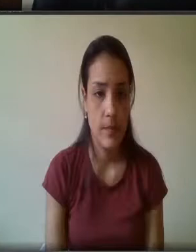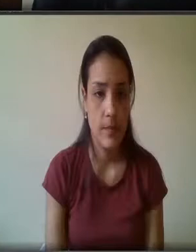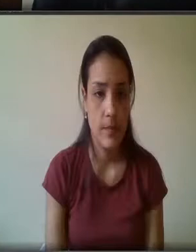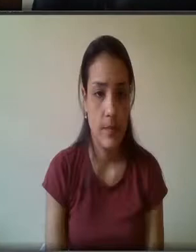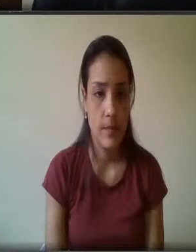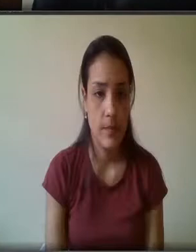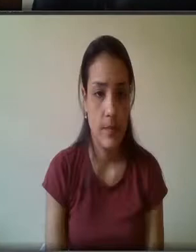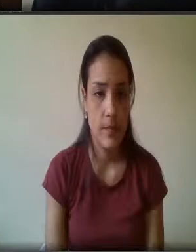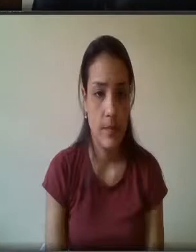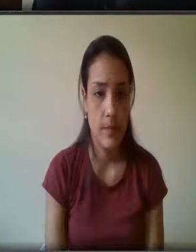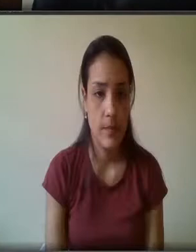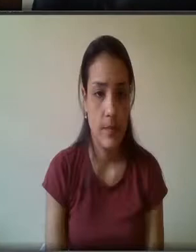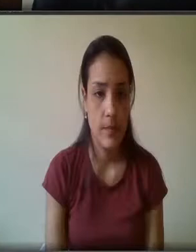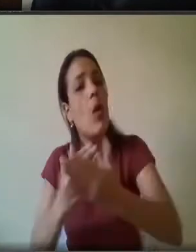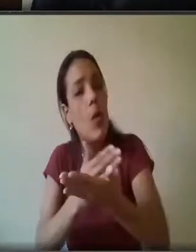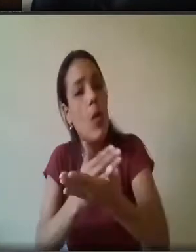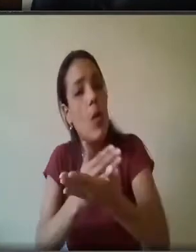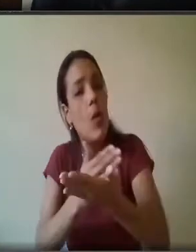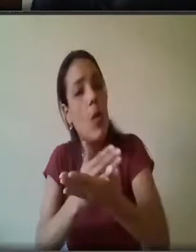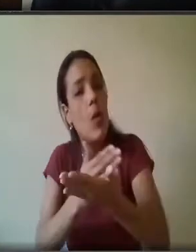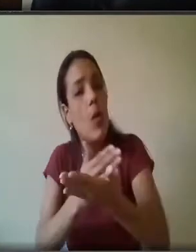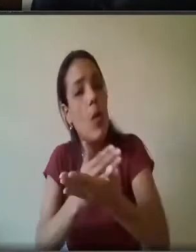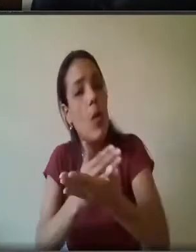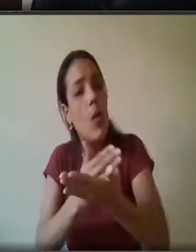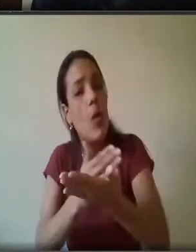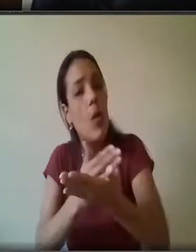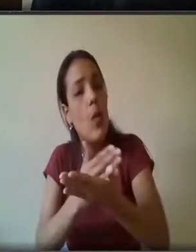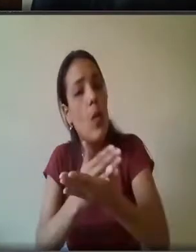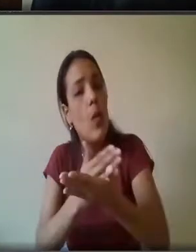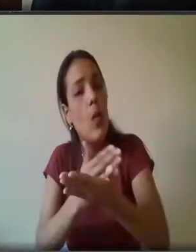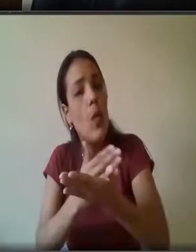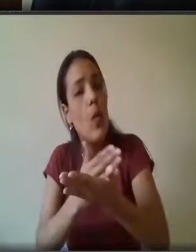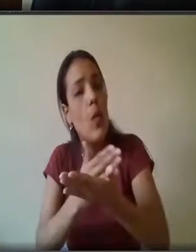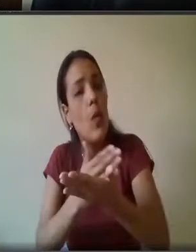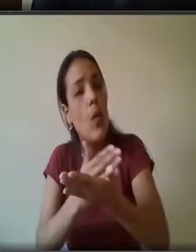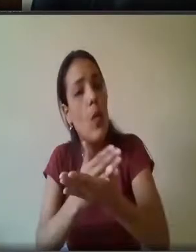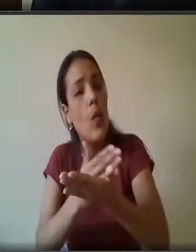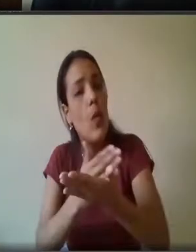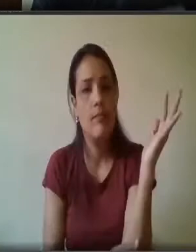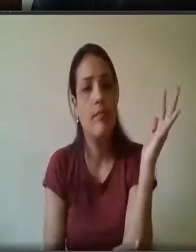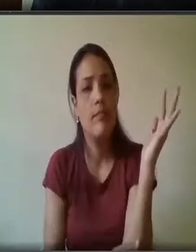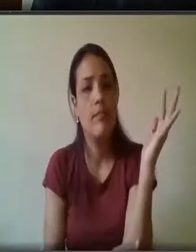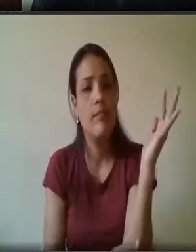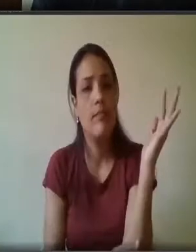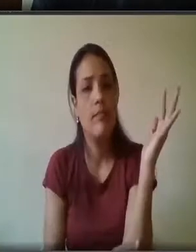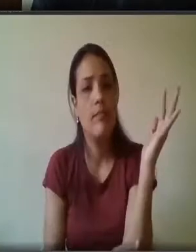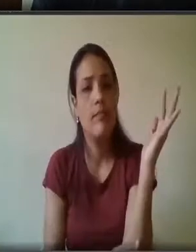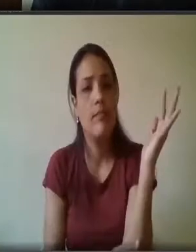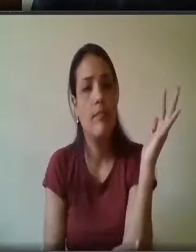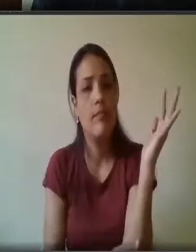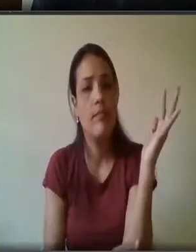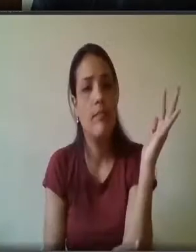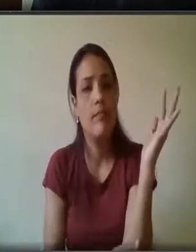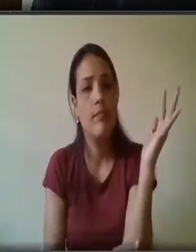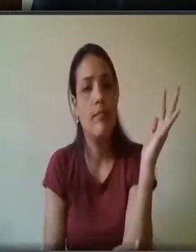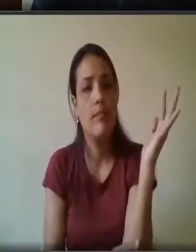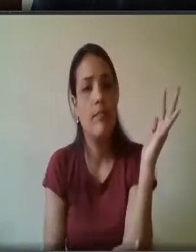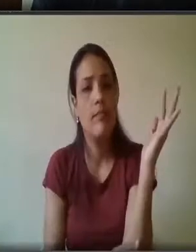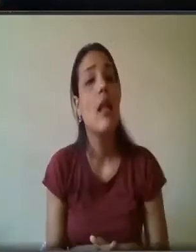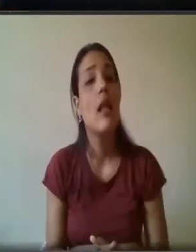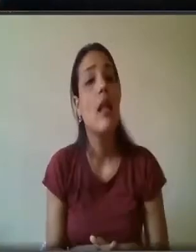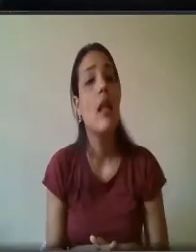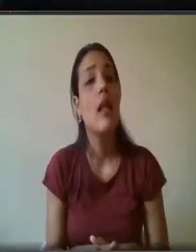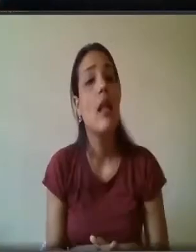árvores. Tá? Então é muito comum nas bacias sedimentares você ter o soterramento de florestas. E isso